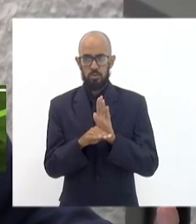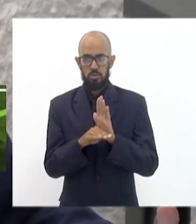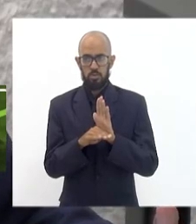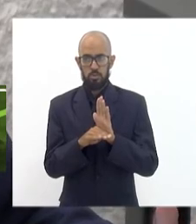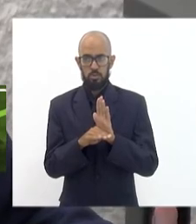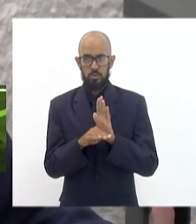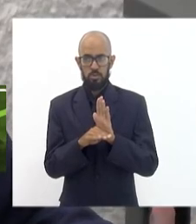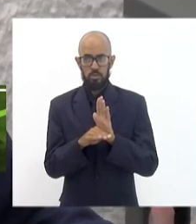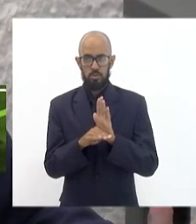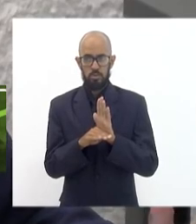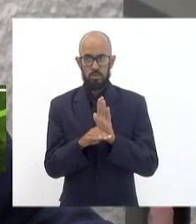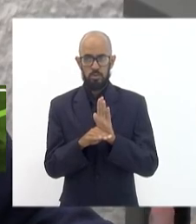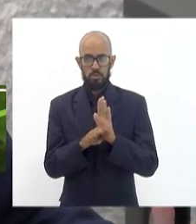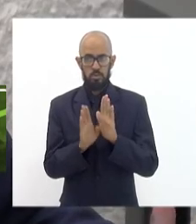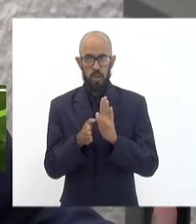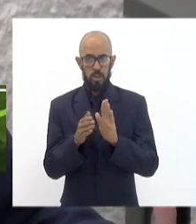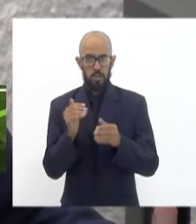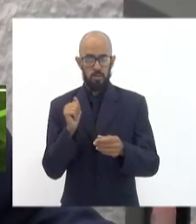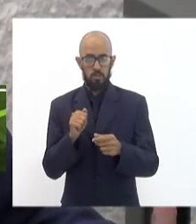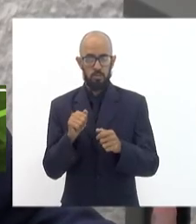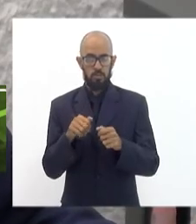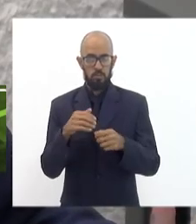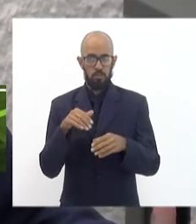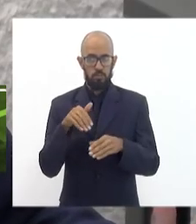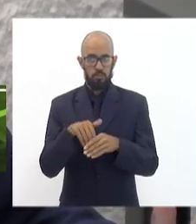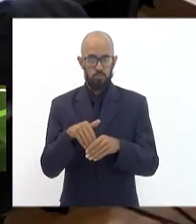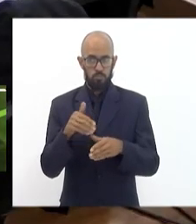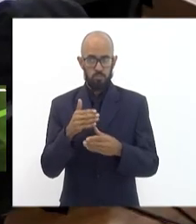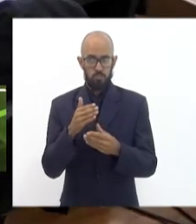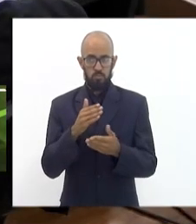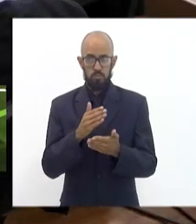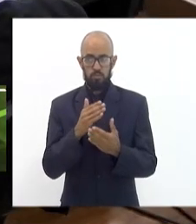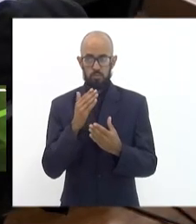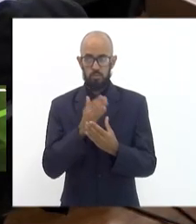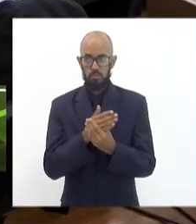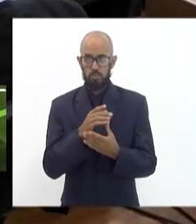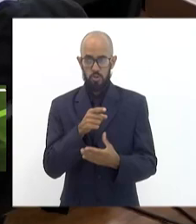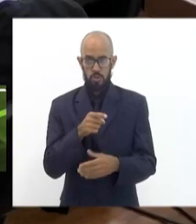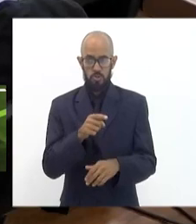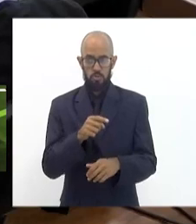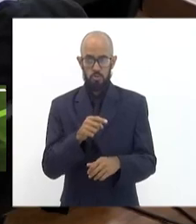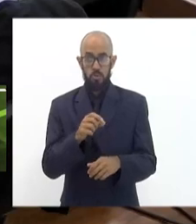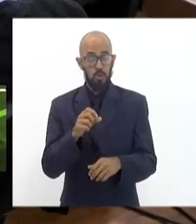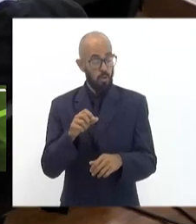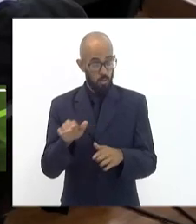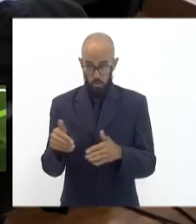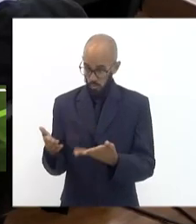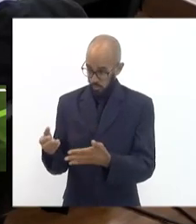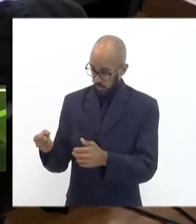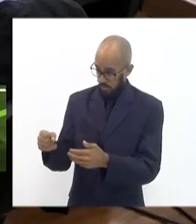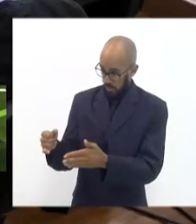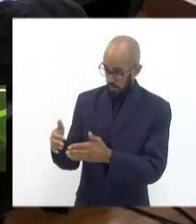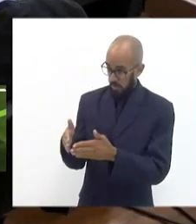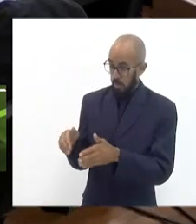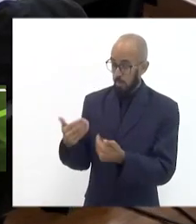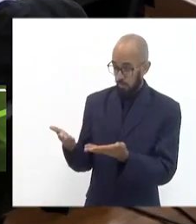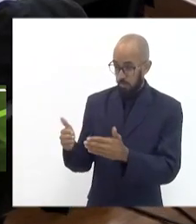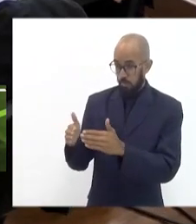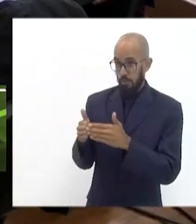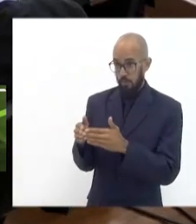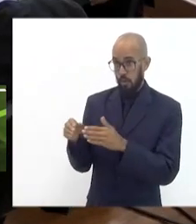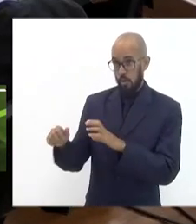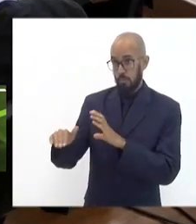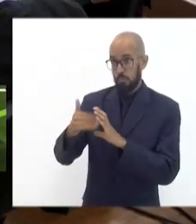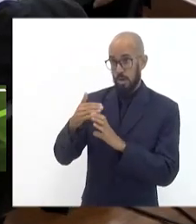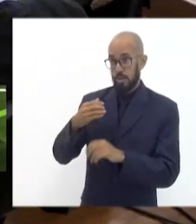está tramitando o processo então se eu por favor você está tramitando e não falou que fala com você canta o senhor